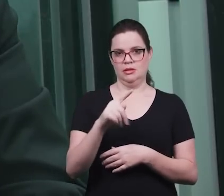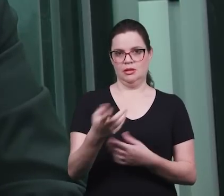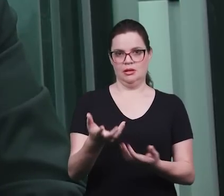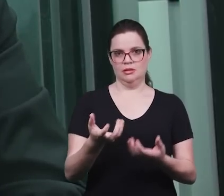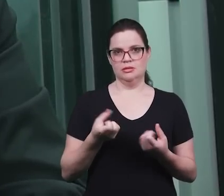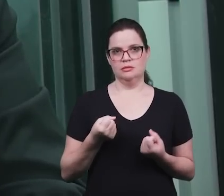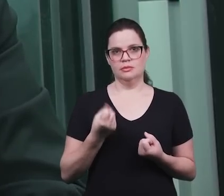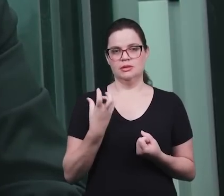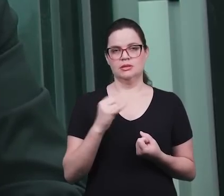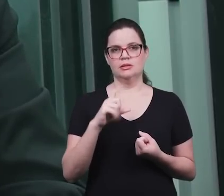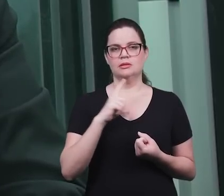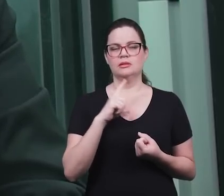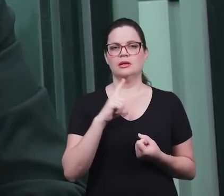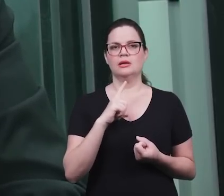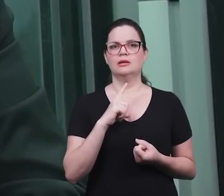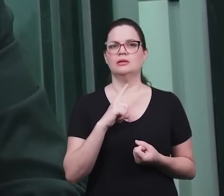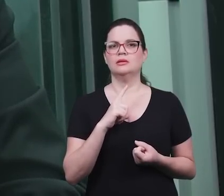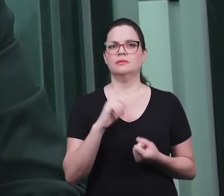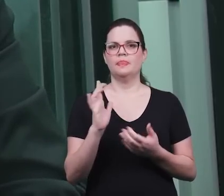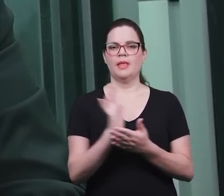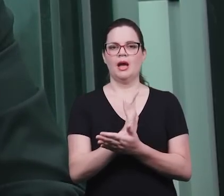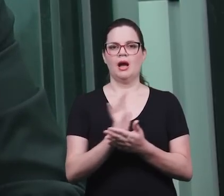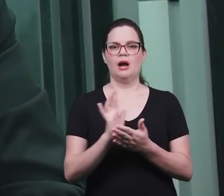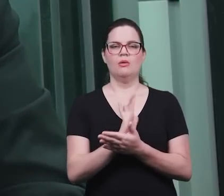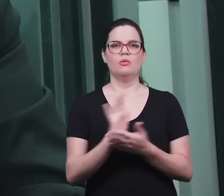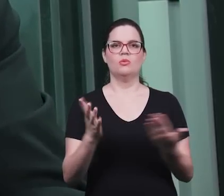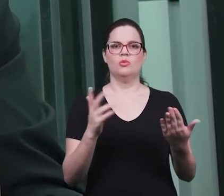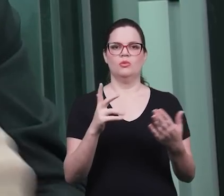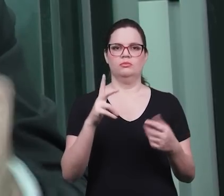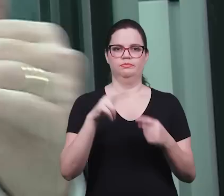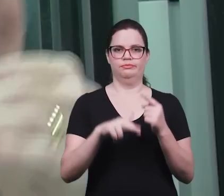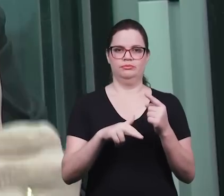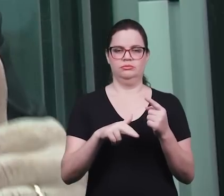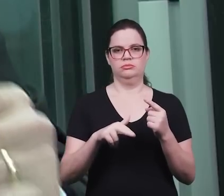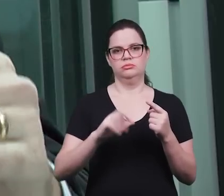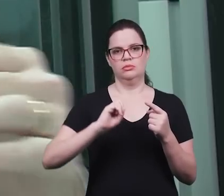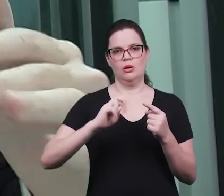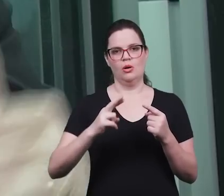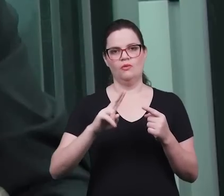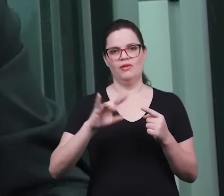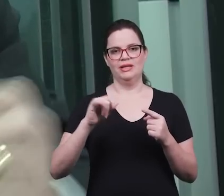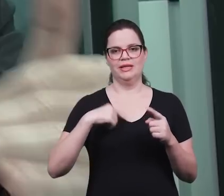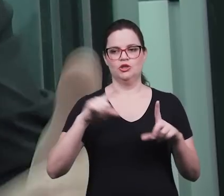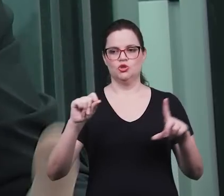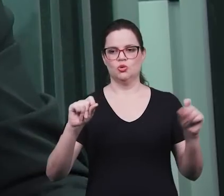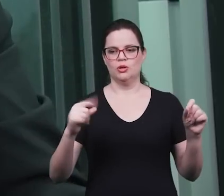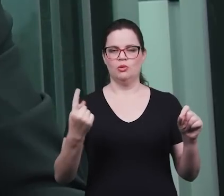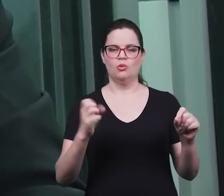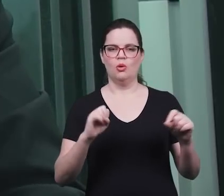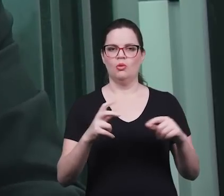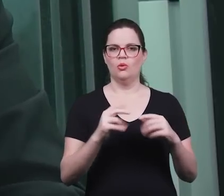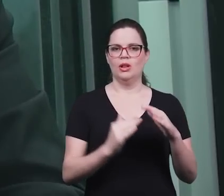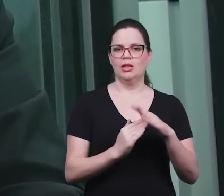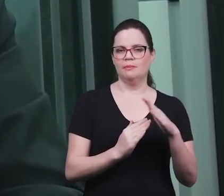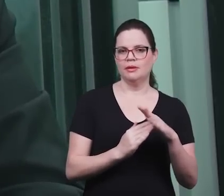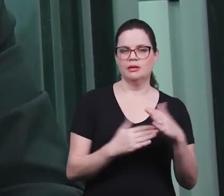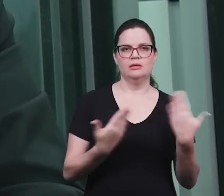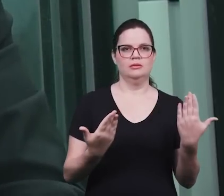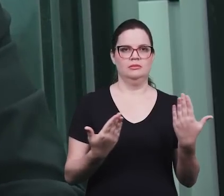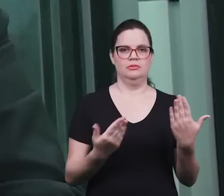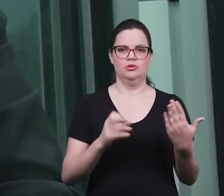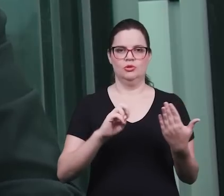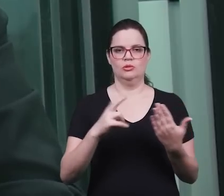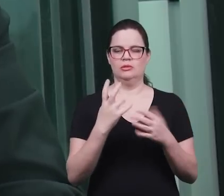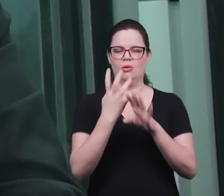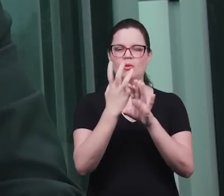ter, se tem algum corte. Ou se ela vai ter que optar por ou vai ter um limite. Hoje existe um